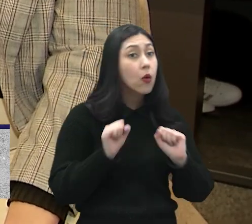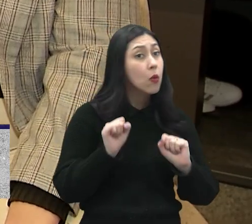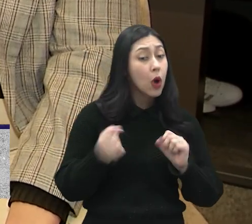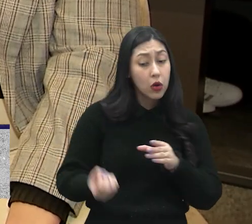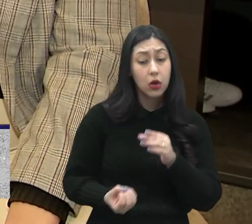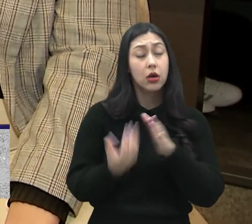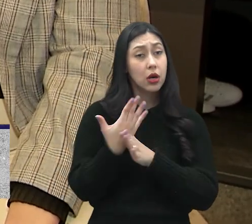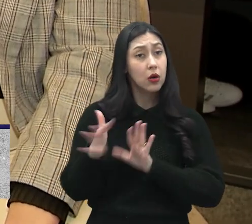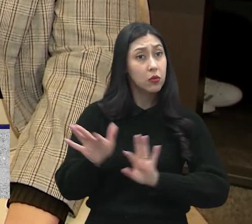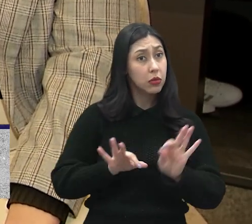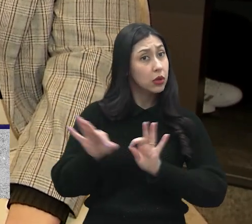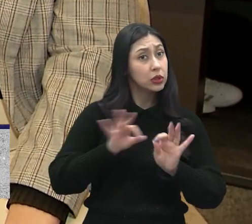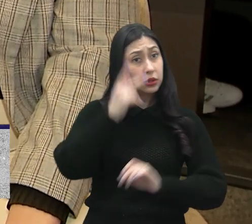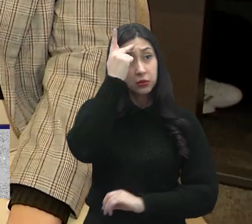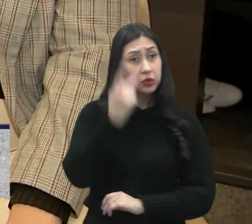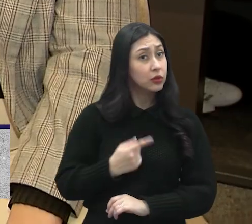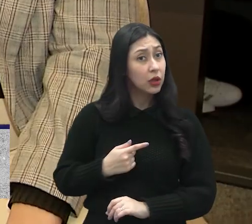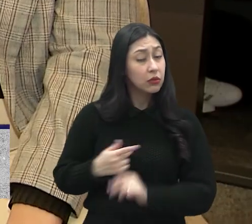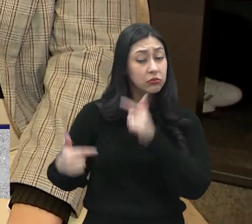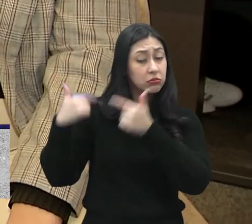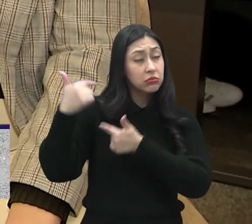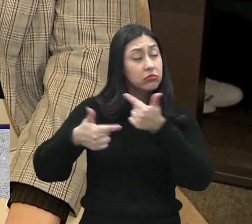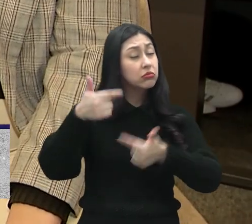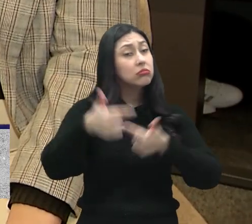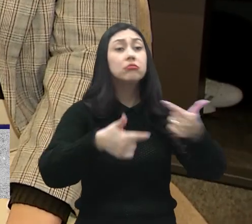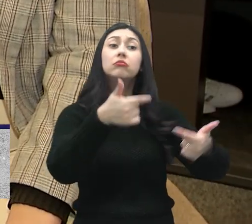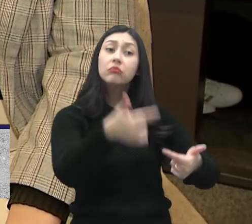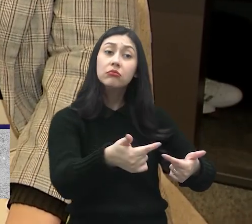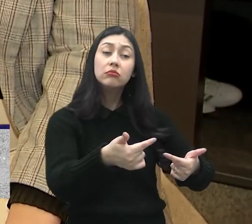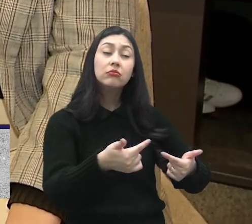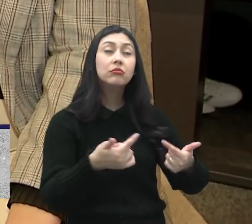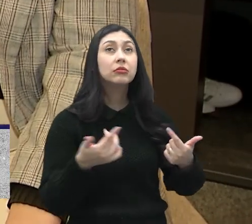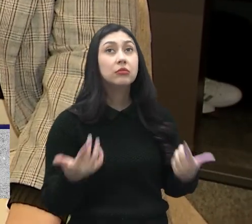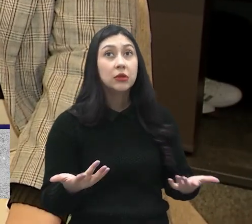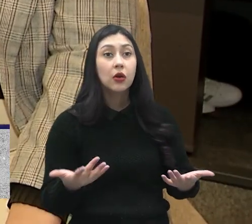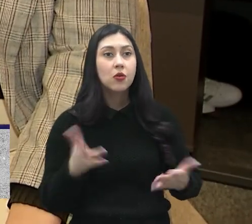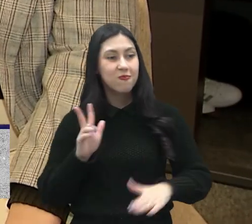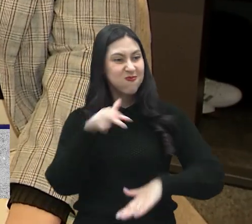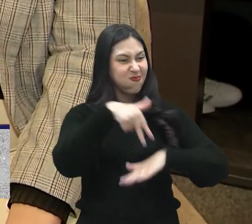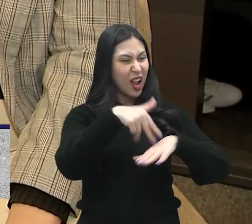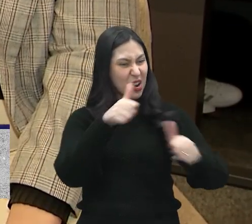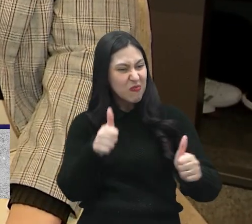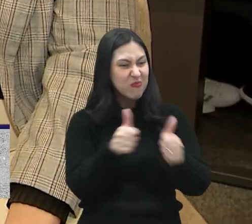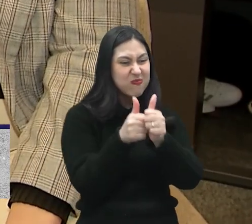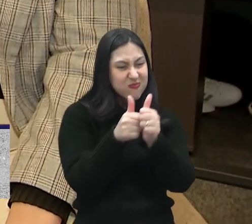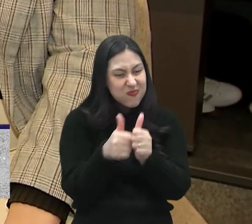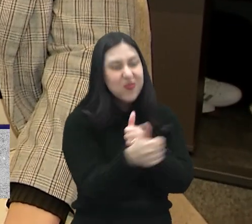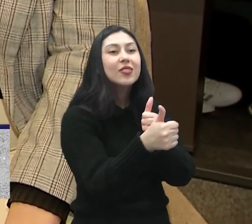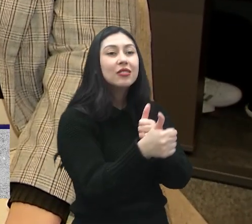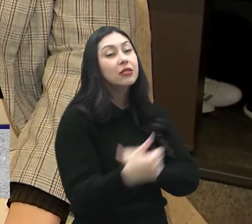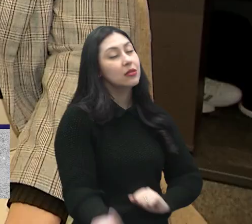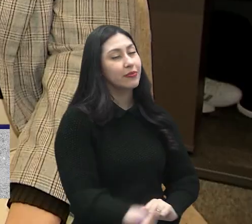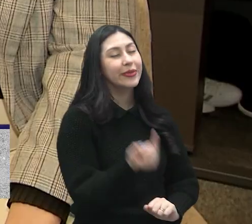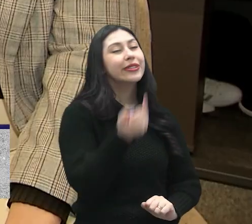um PDI para mim, para eu trilhar minha carreira, né? Então, eu acho que funciona assim. O protagonismo é a palavra-chave quando a gente fala de